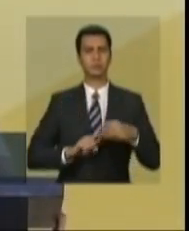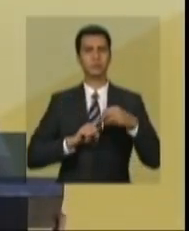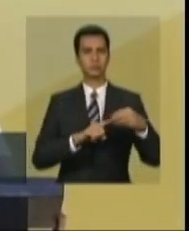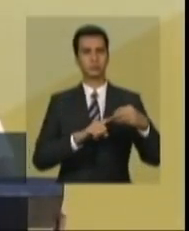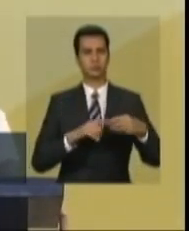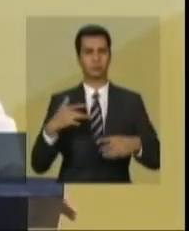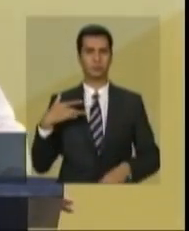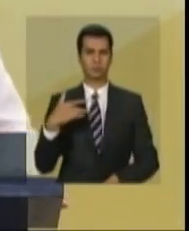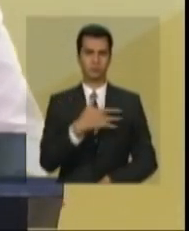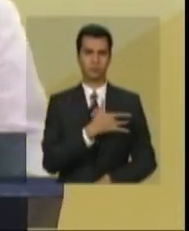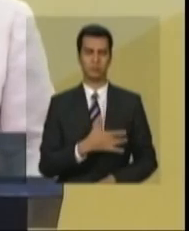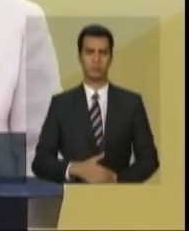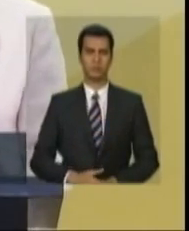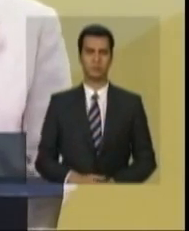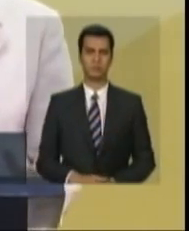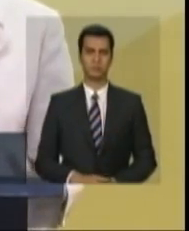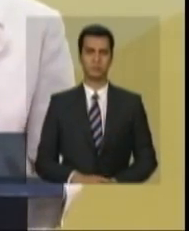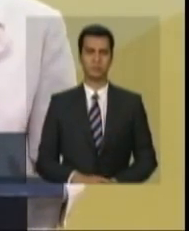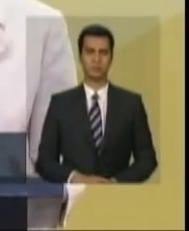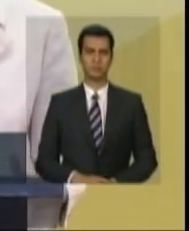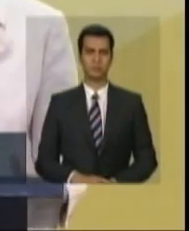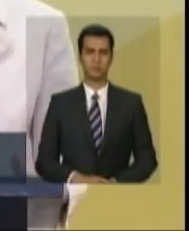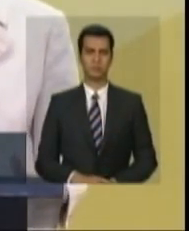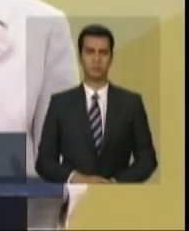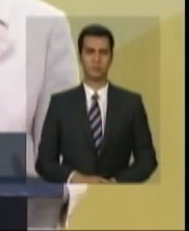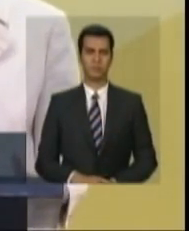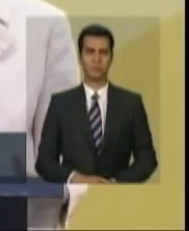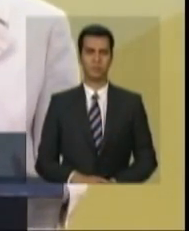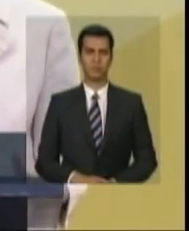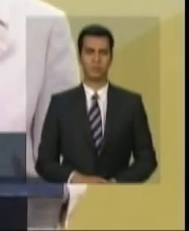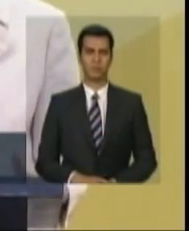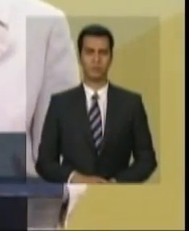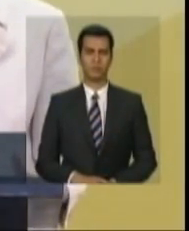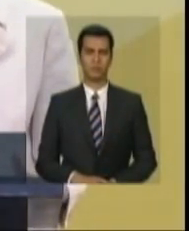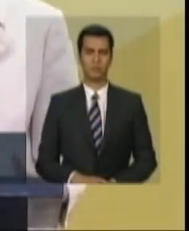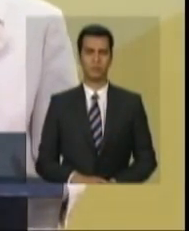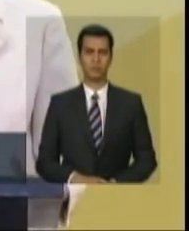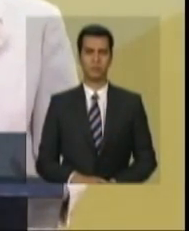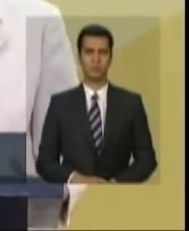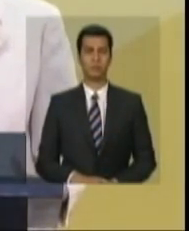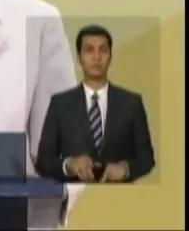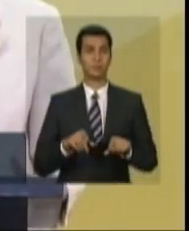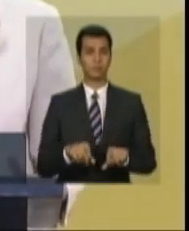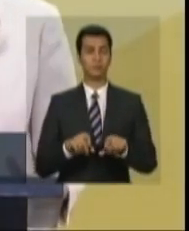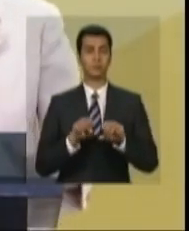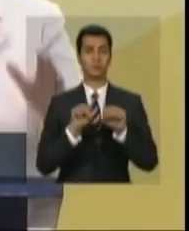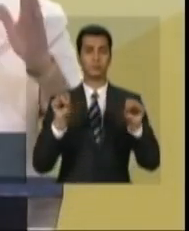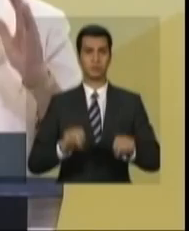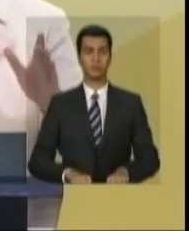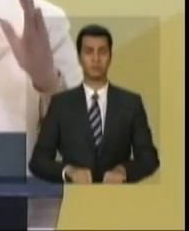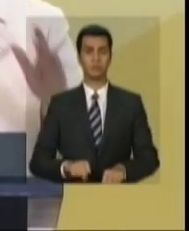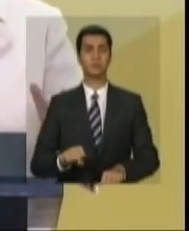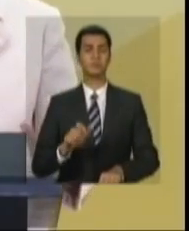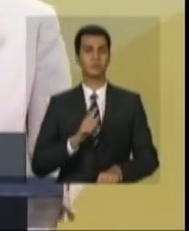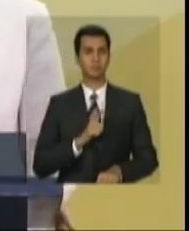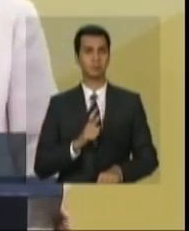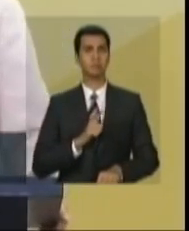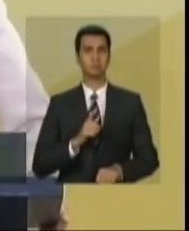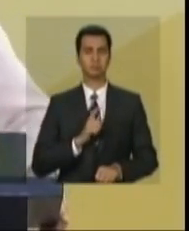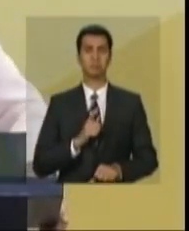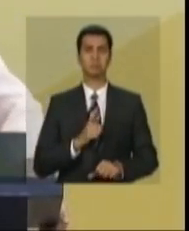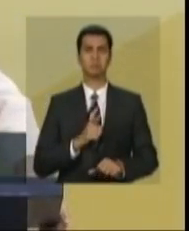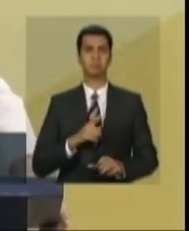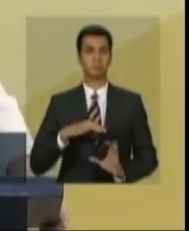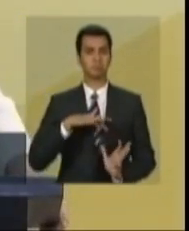Saúde. Ele exige, como sistemas desse tipo mundialmente exigem,